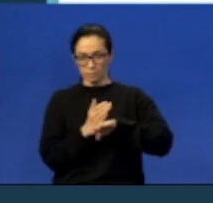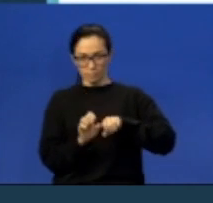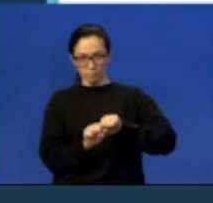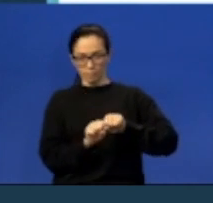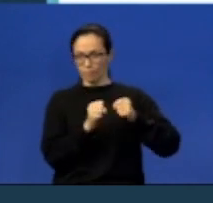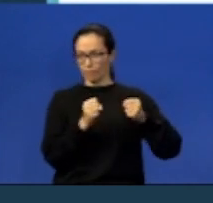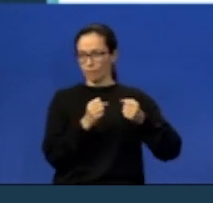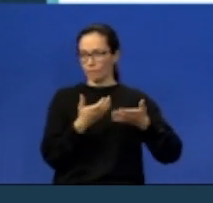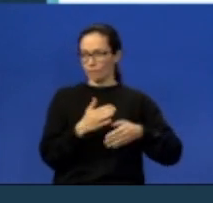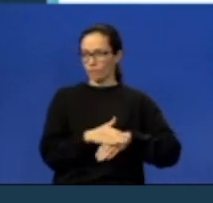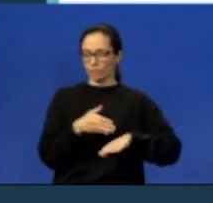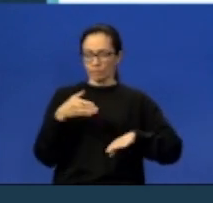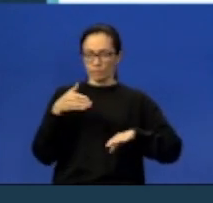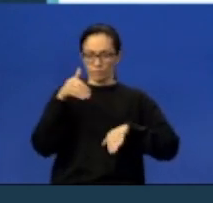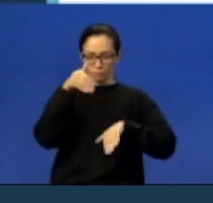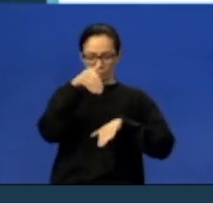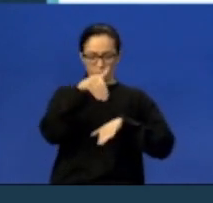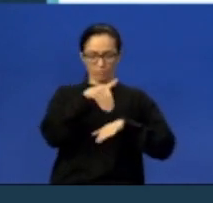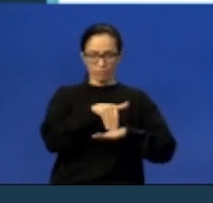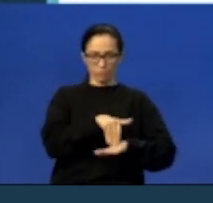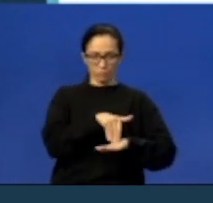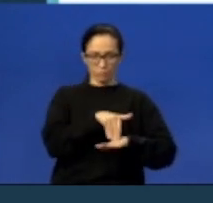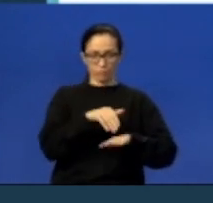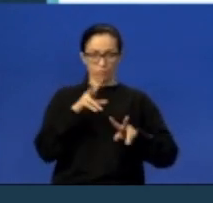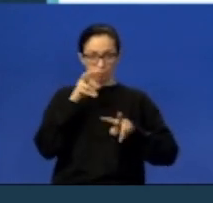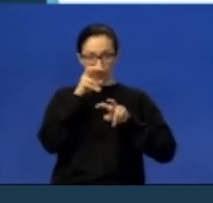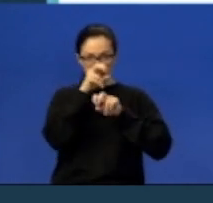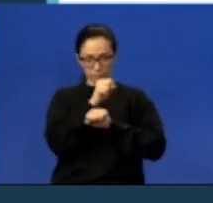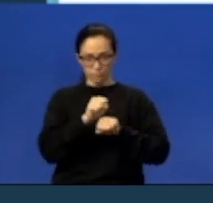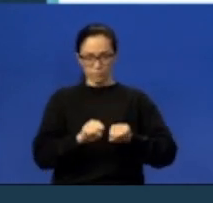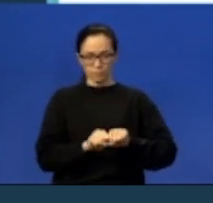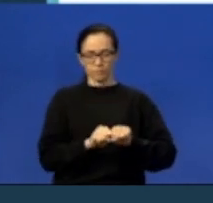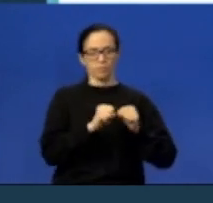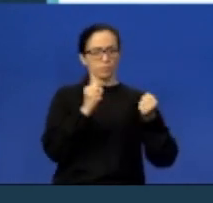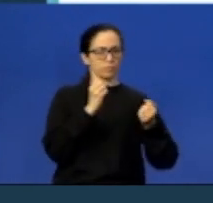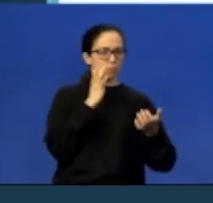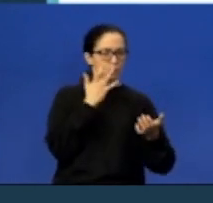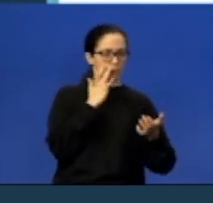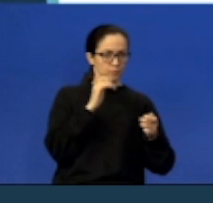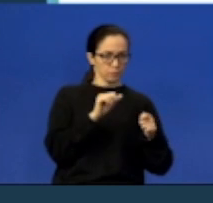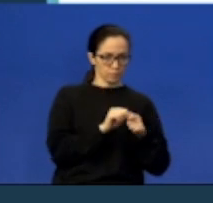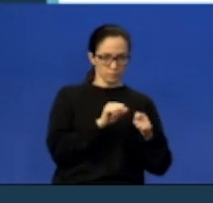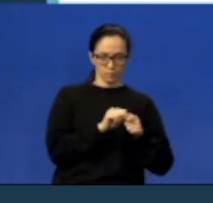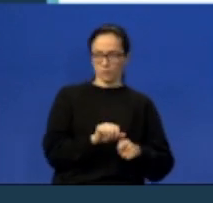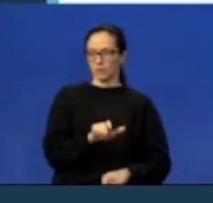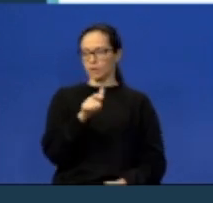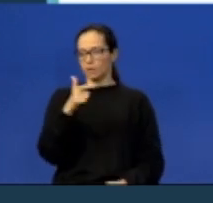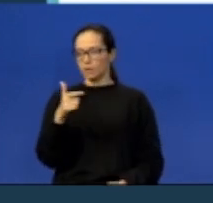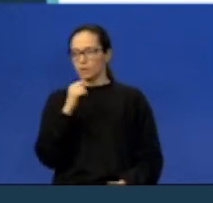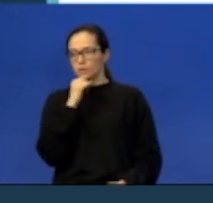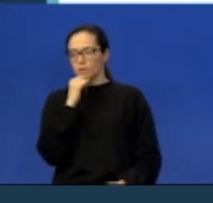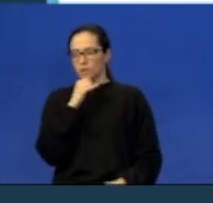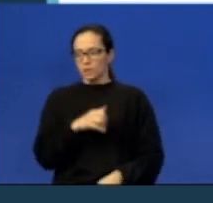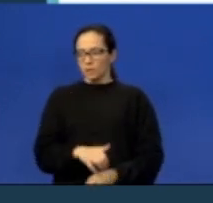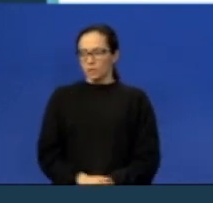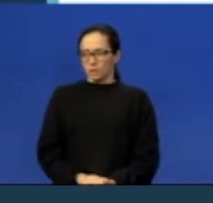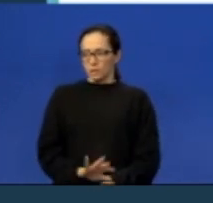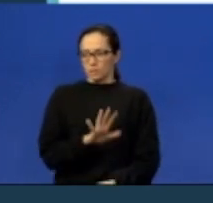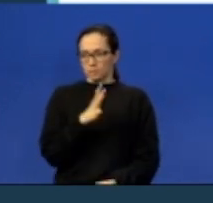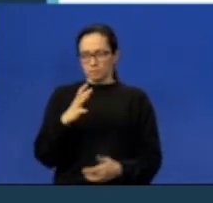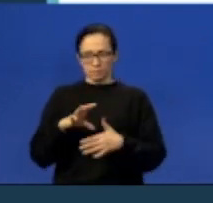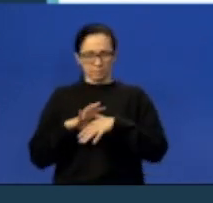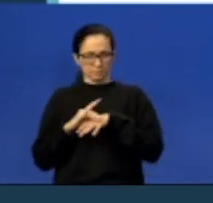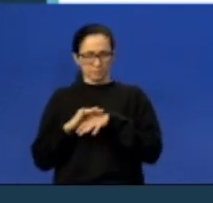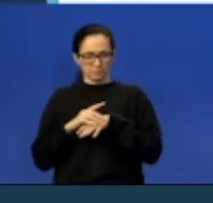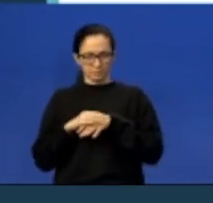traumáticas, eu tenho uma única força de alta magnitude capaz de lesar o tecido ósseo. As lesões adquiridas, elas são causadas principalmente por